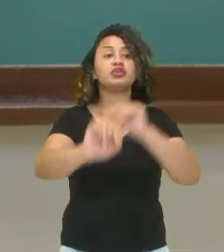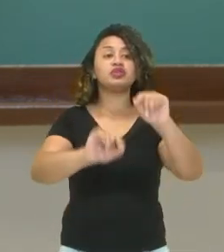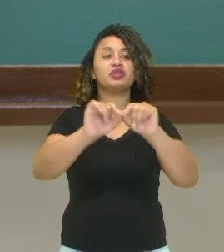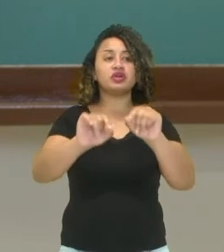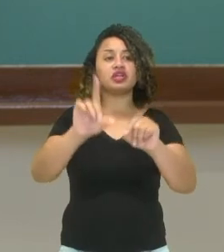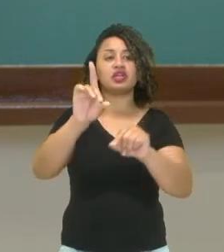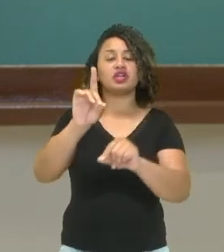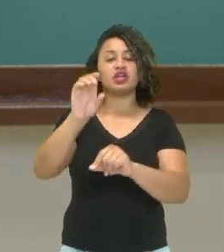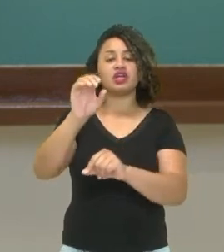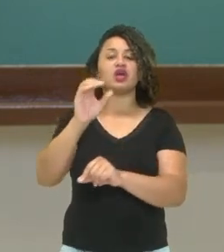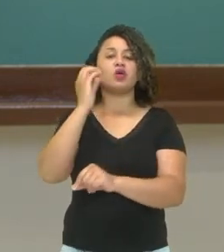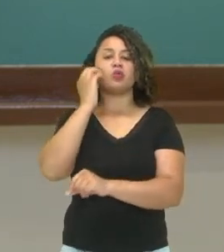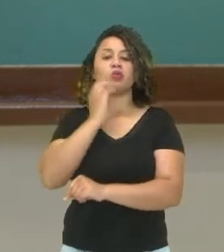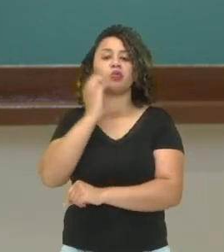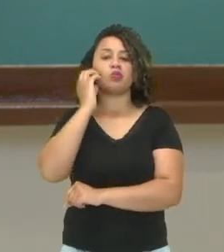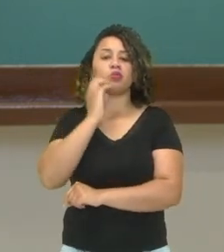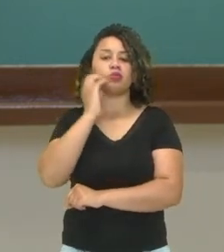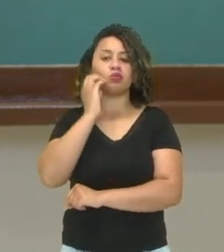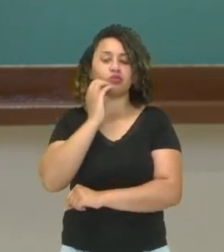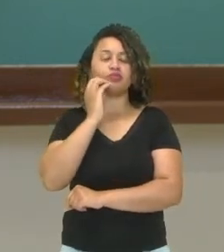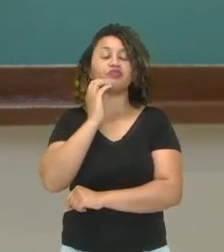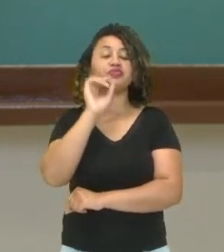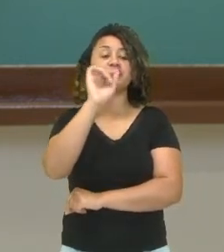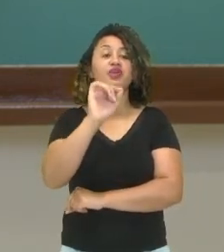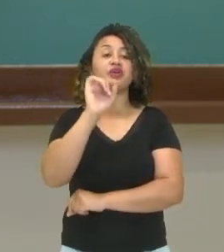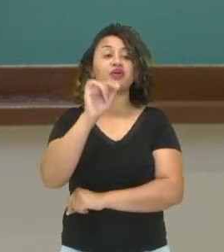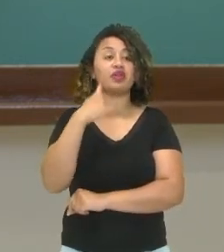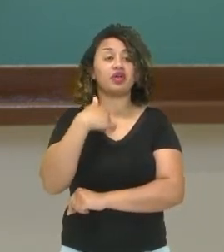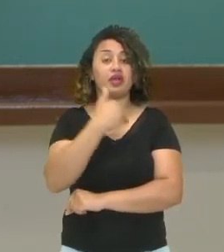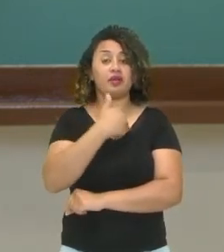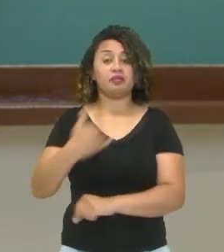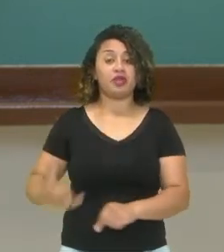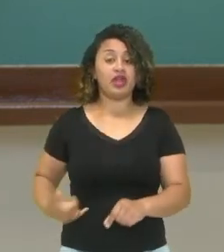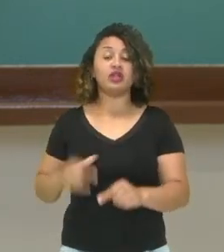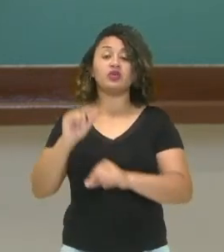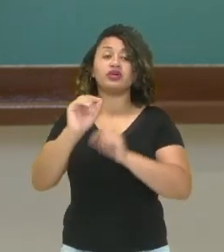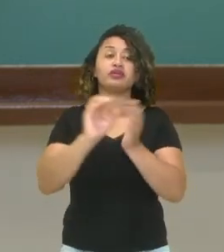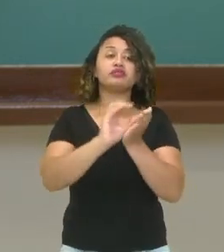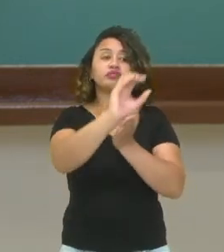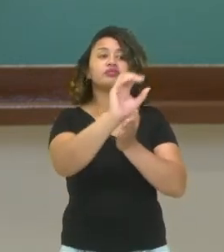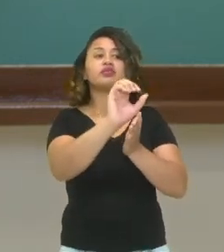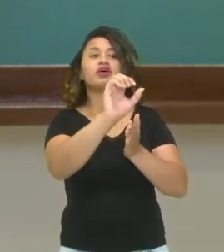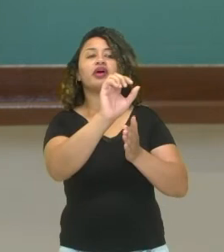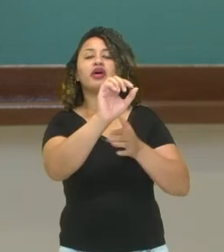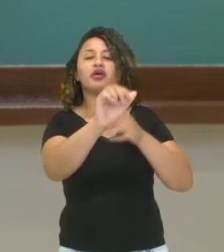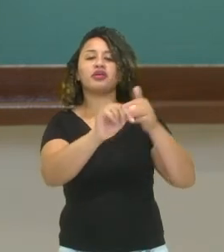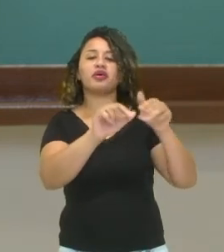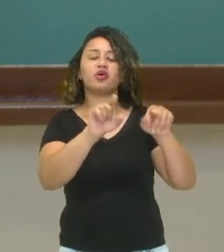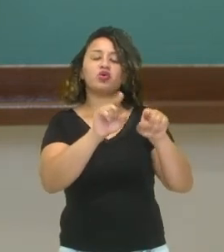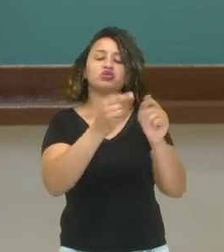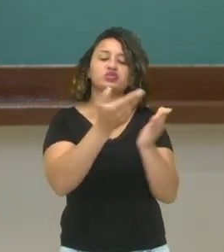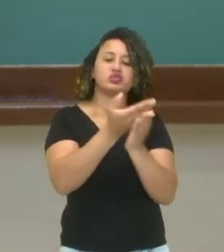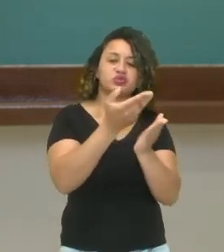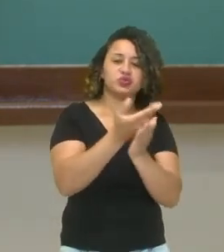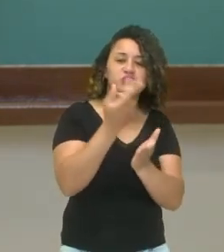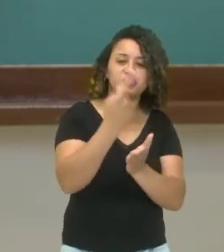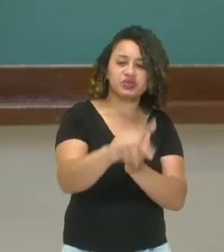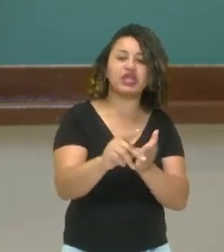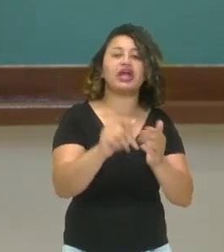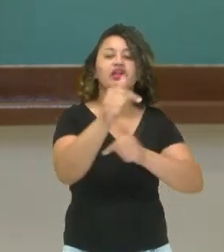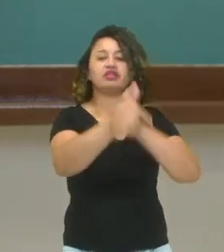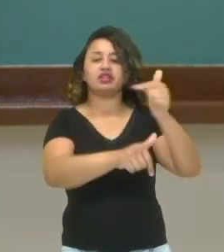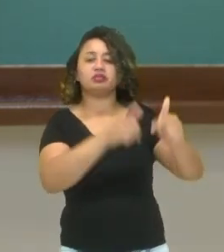II, o imperador Dom Pedro II, que o imperador financiou o trabalho dele, financiou os estudos do cara. O cara era muito bom